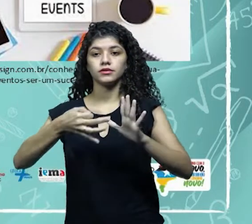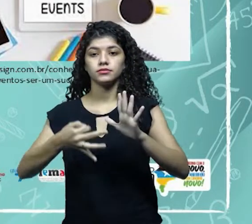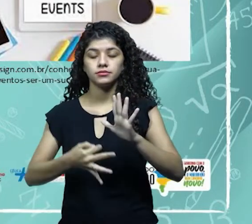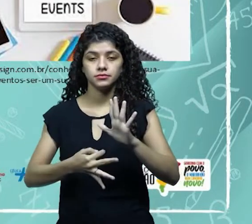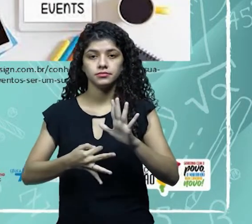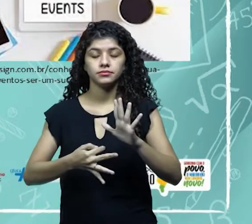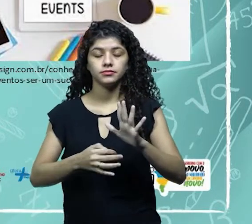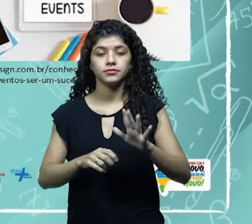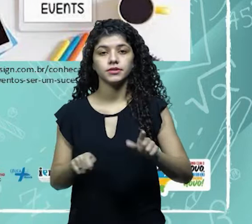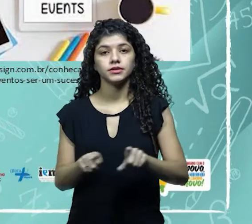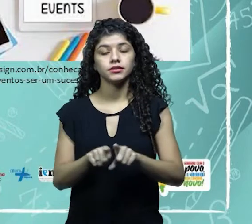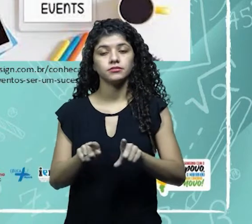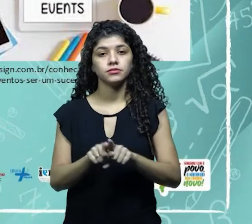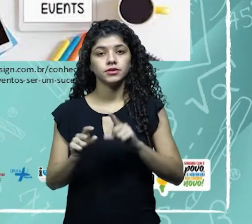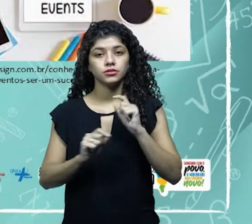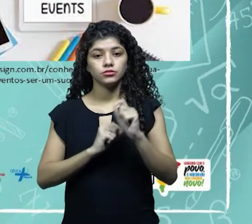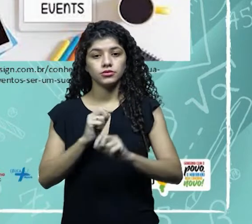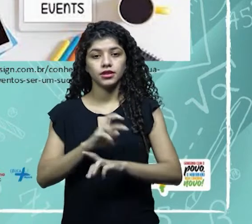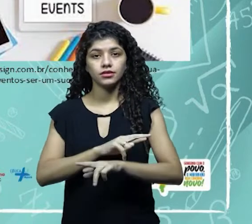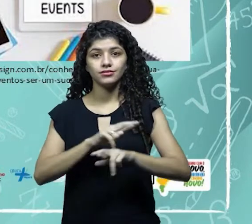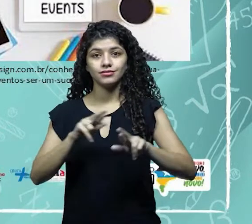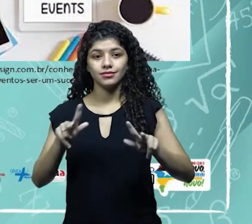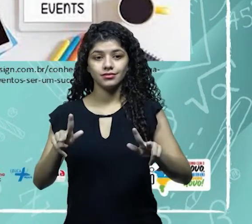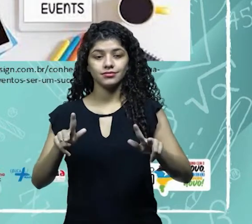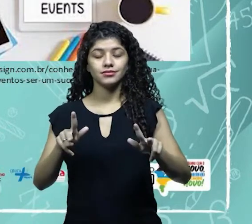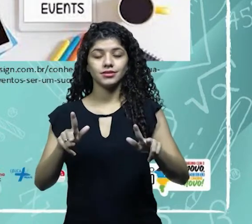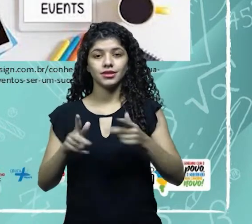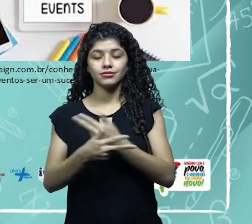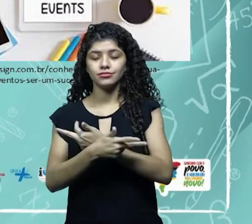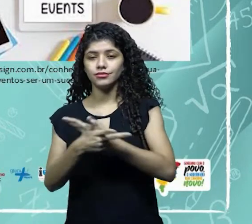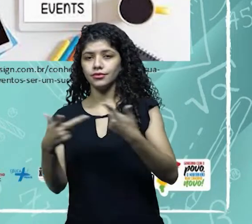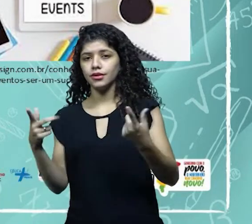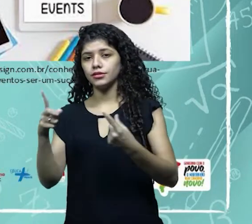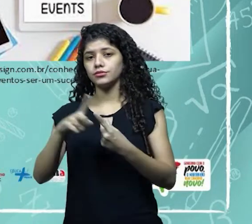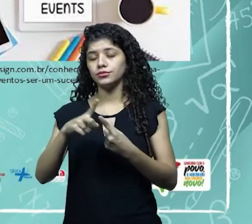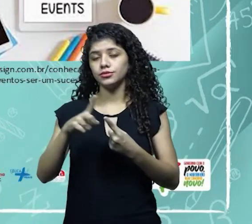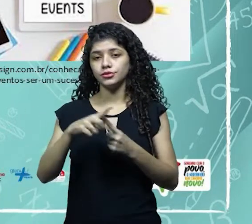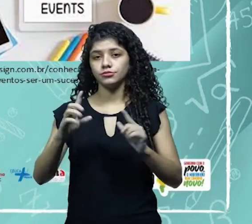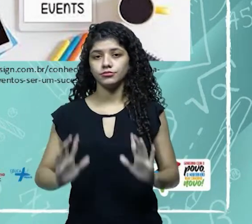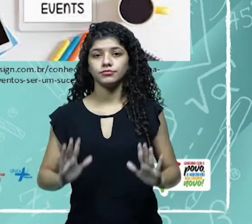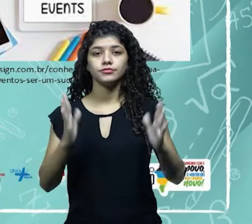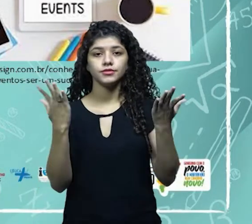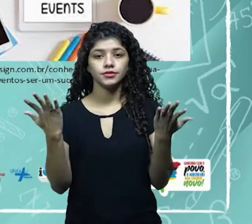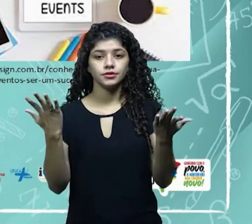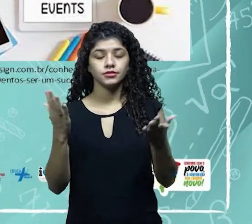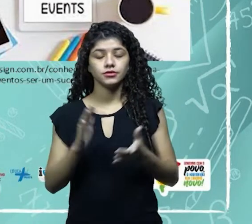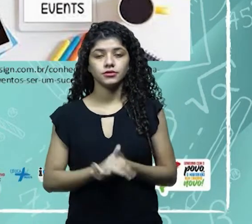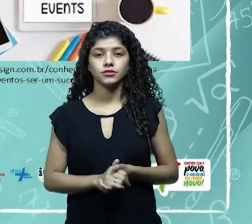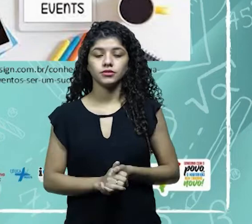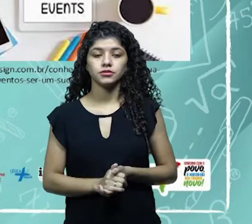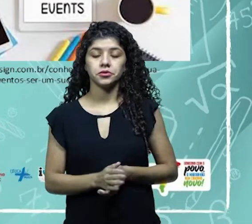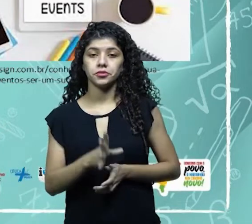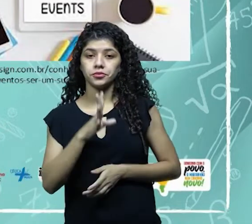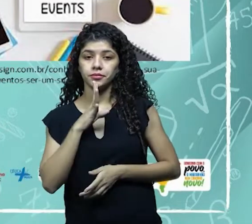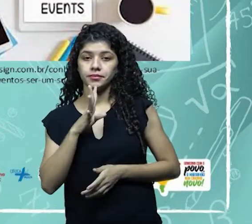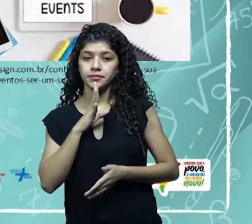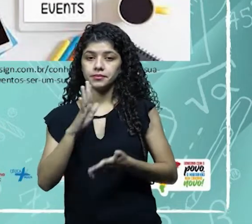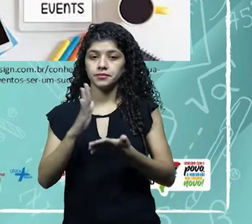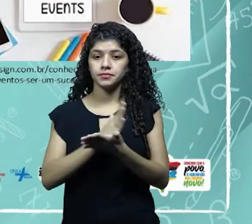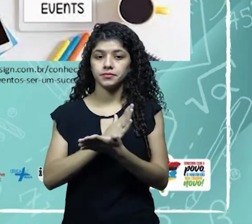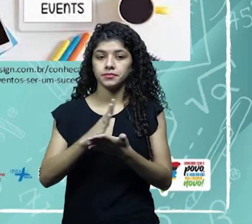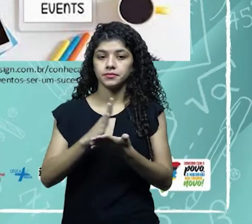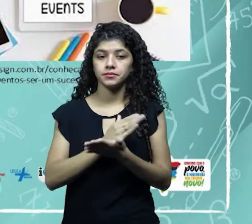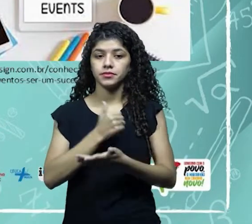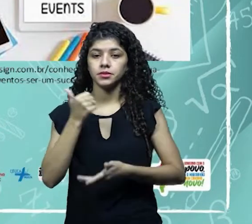eventos né carácter como é que a gente caracteriza um evento e claro a gente diferenciar os diversos